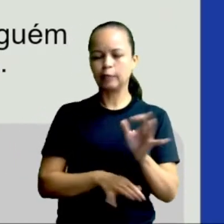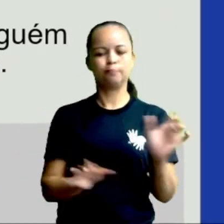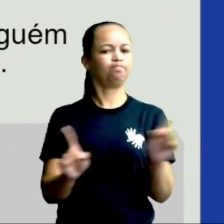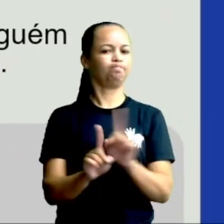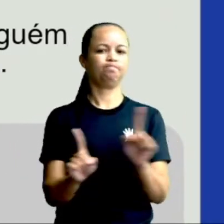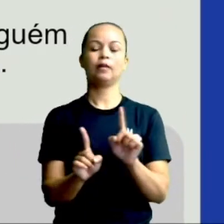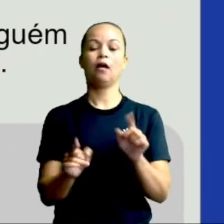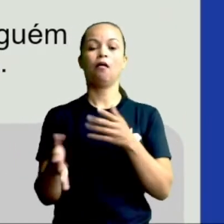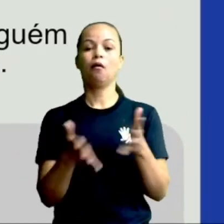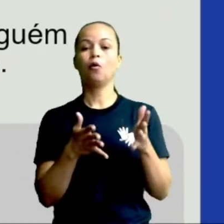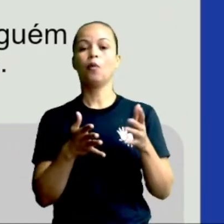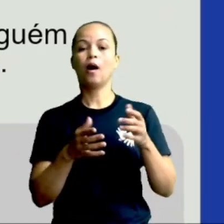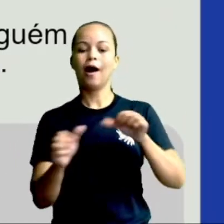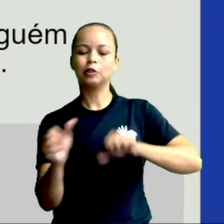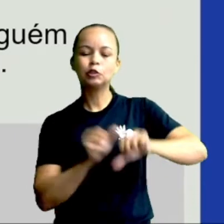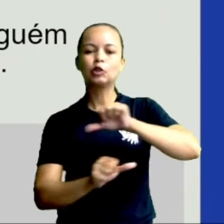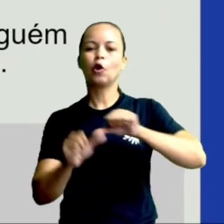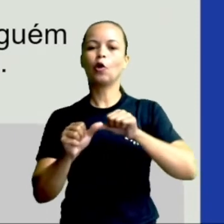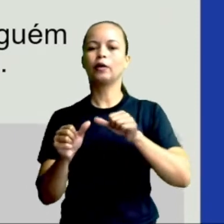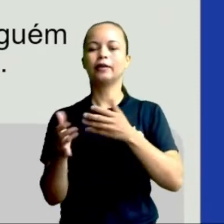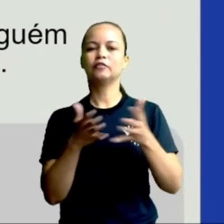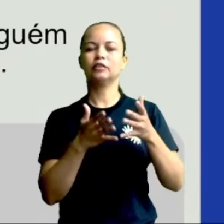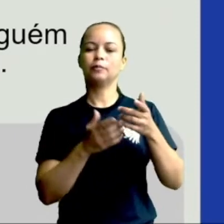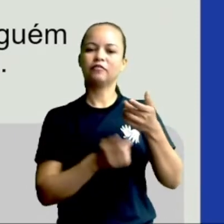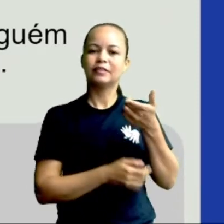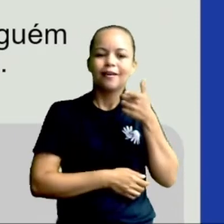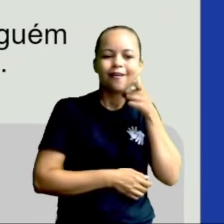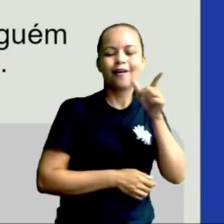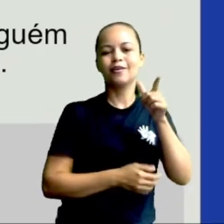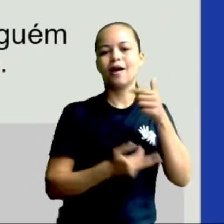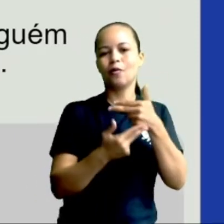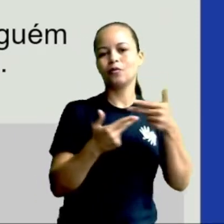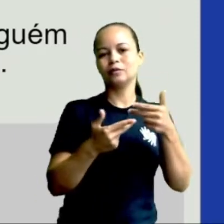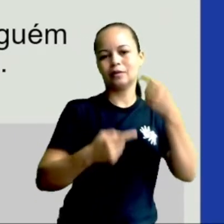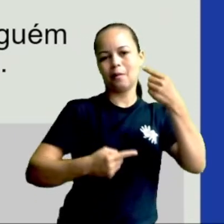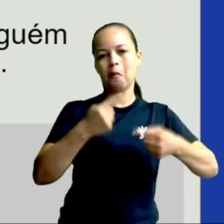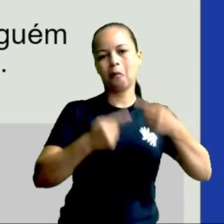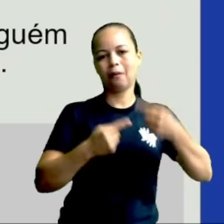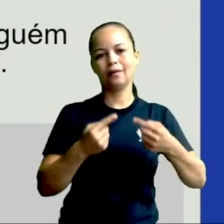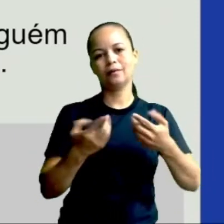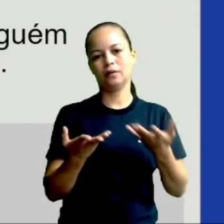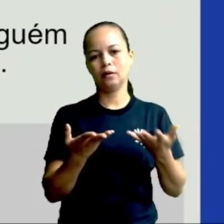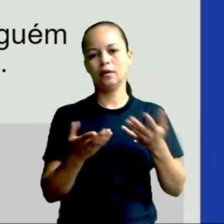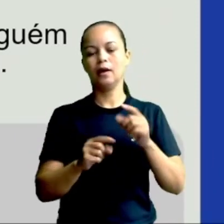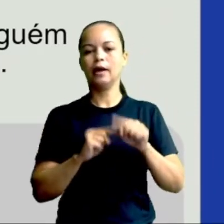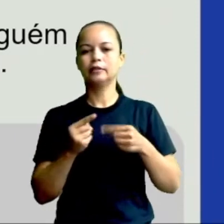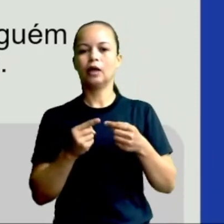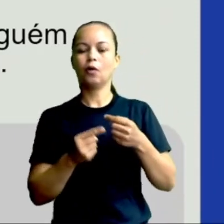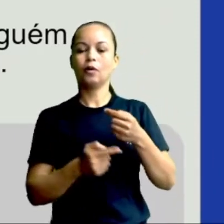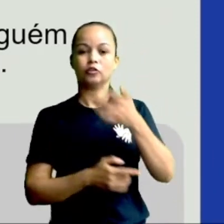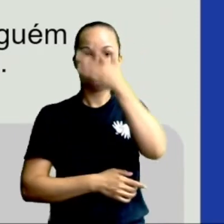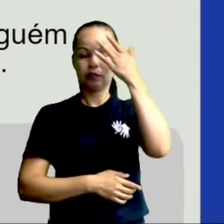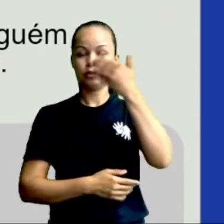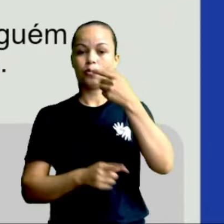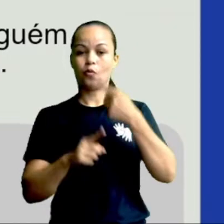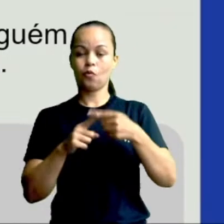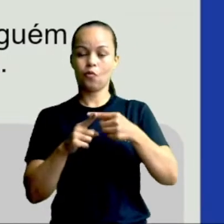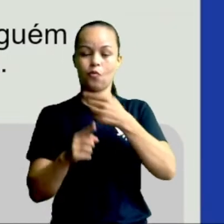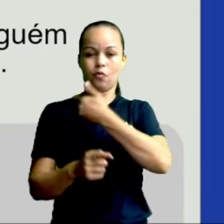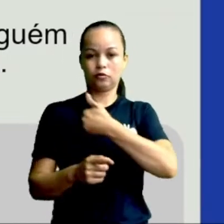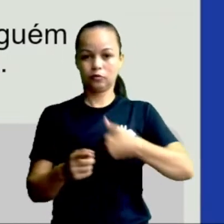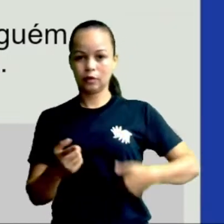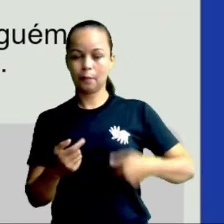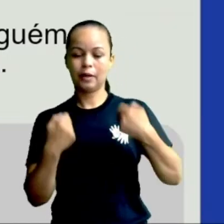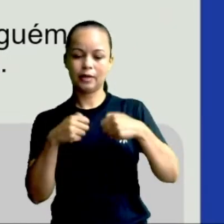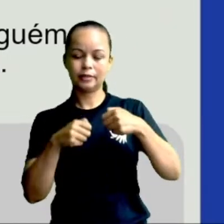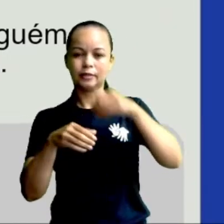correta a troca de favores para você se beneficiar politicamente. Porque os governantes, os políticos, eles têm